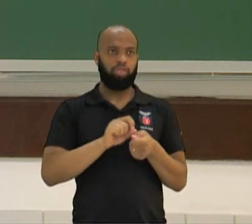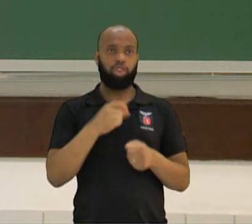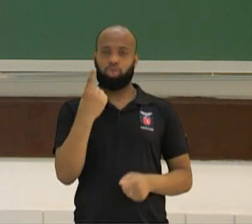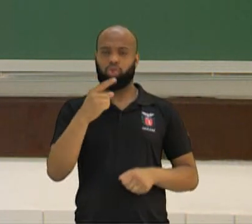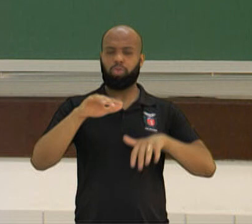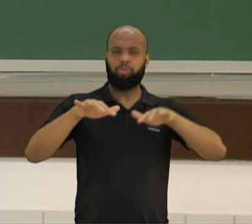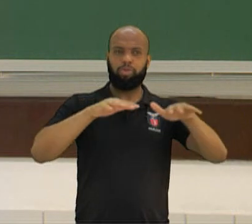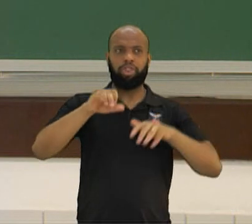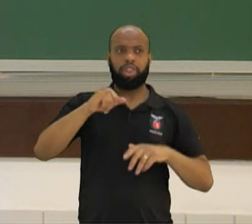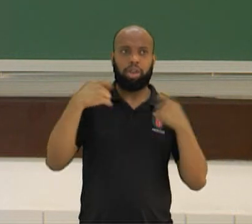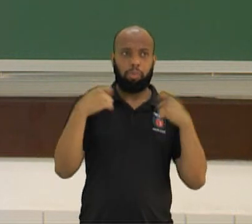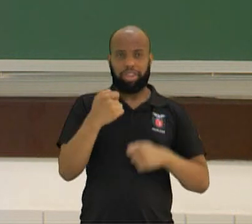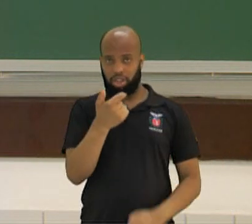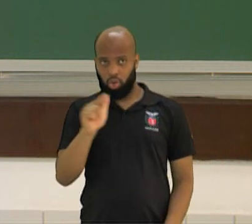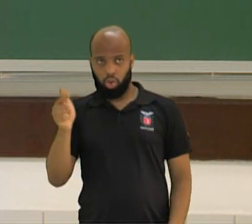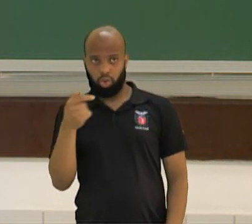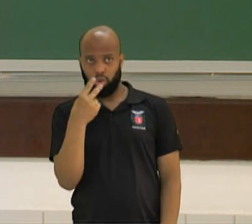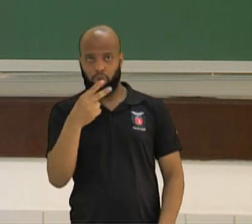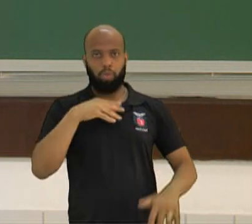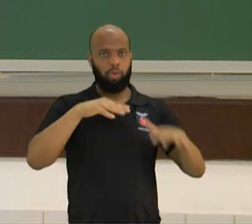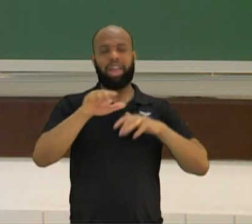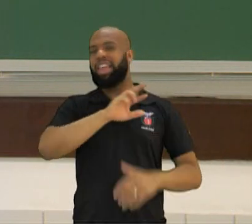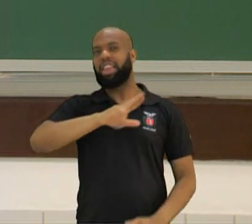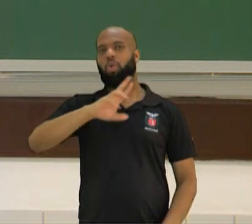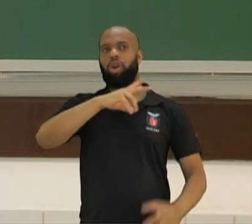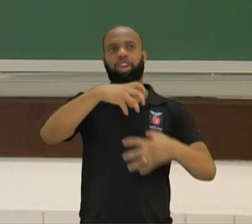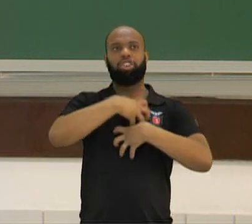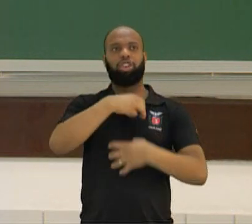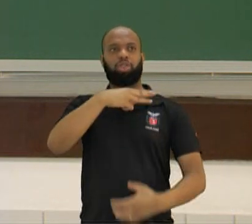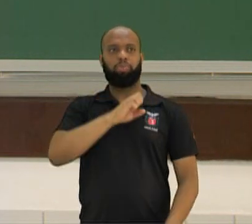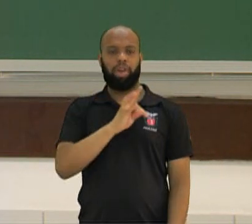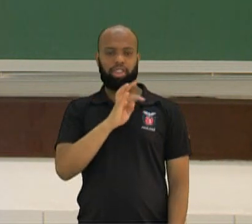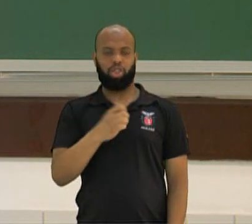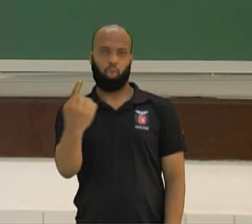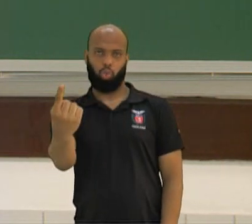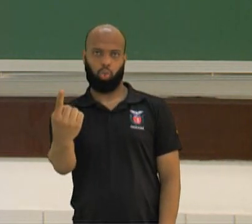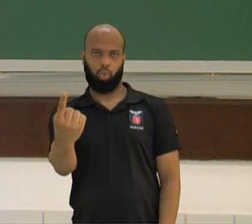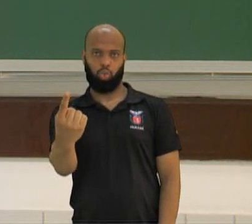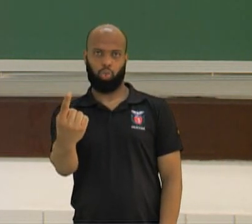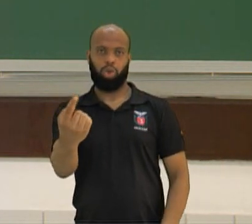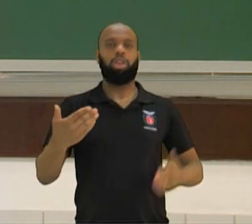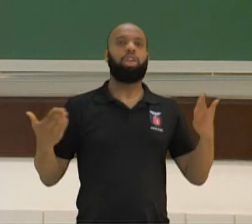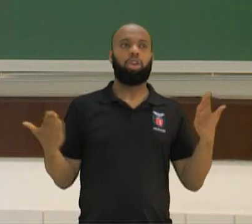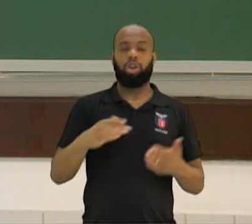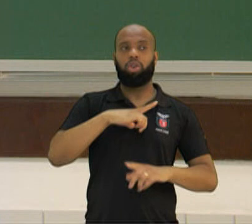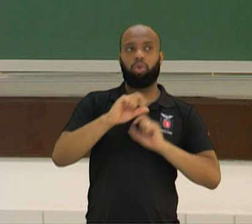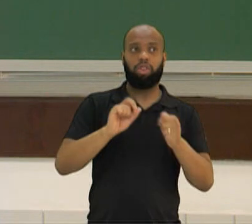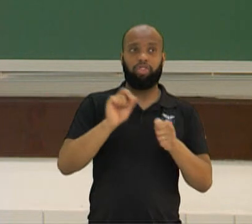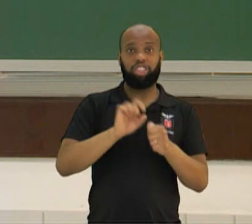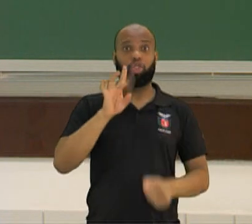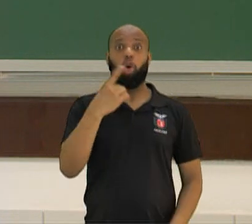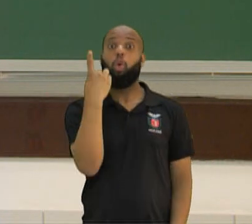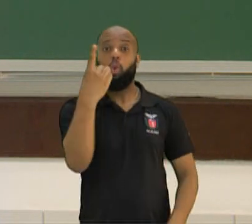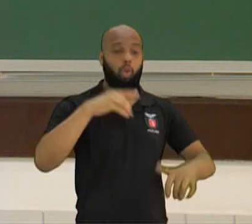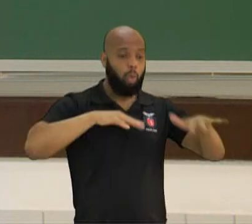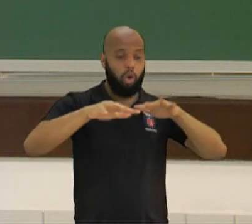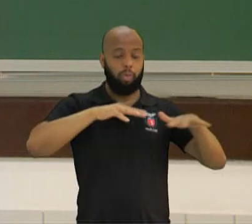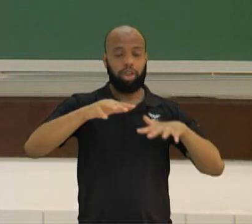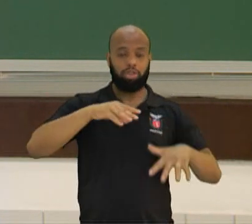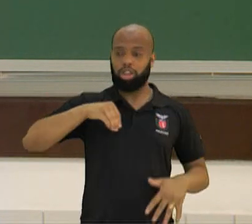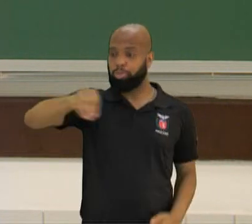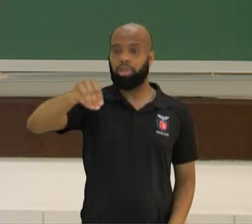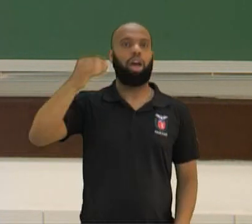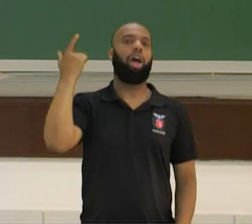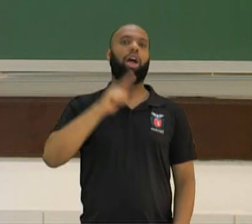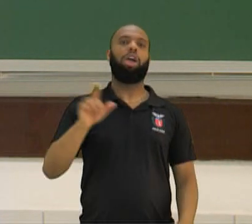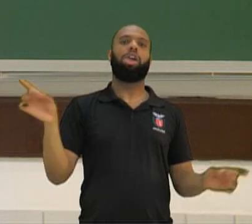Se precisar de mais de um lance, dois movimentos, já não é mais mate em um, né? Então, nesse caso, nós temos que realizar apenas um lance, um